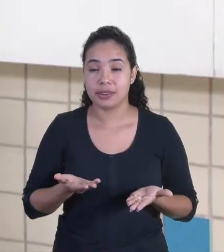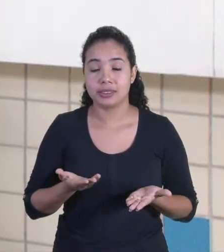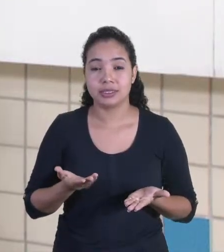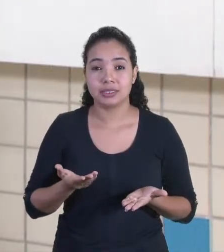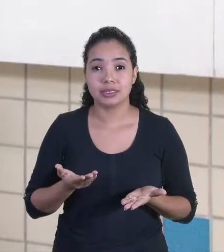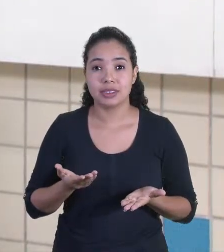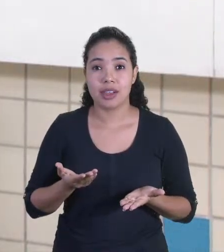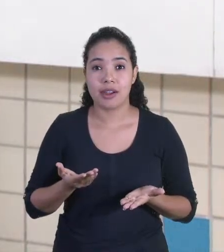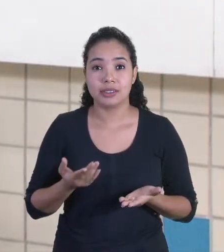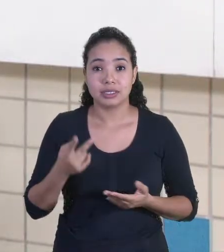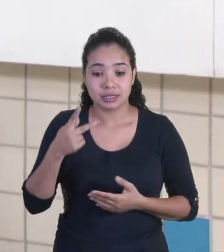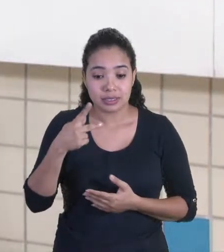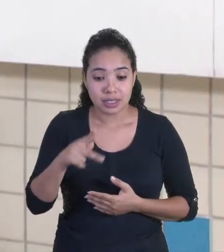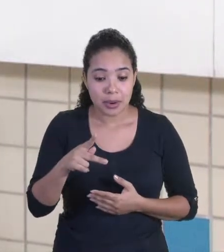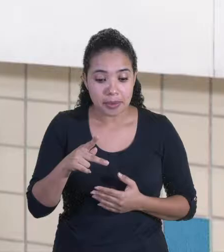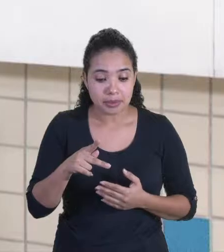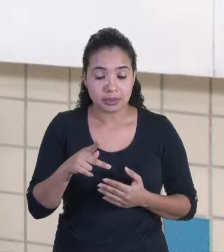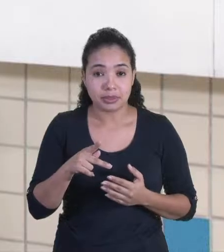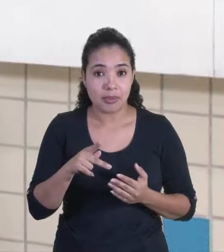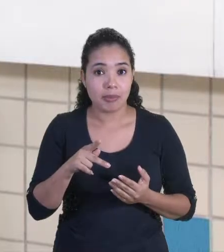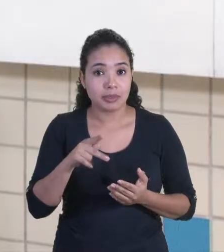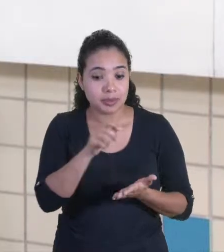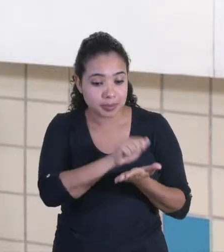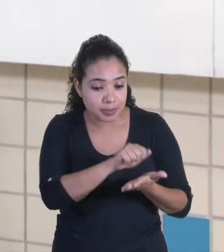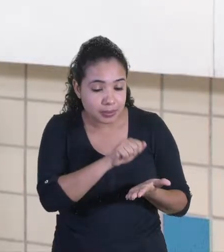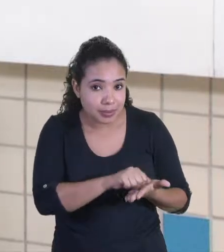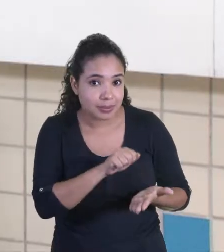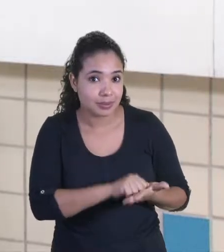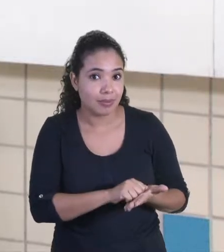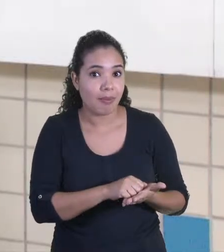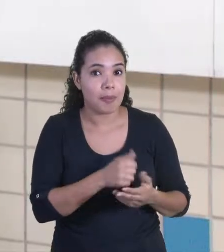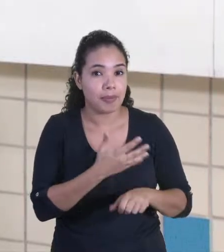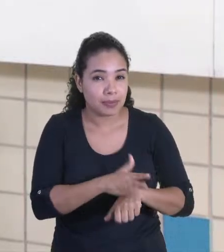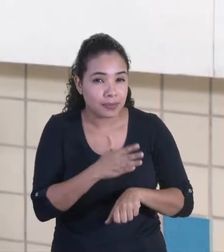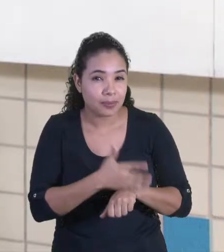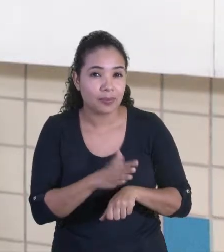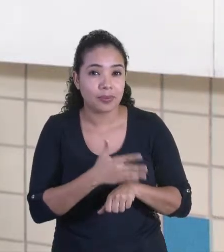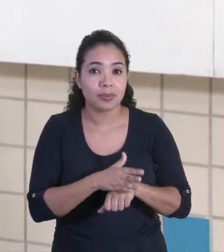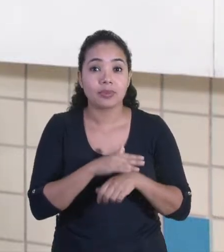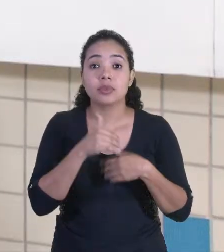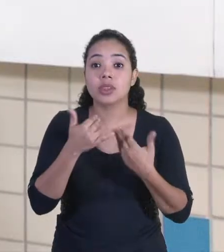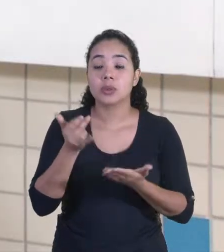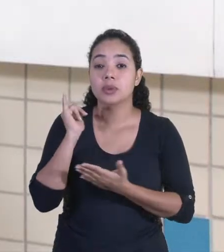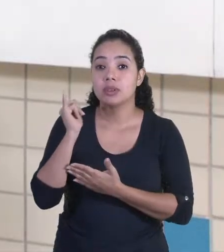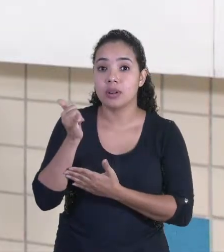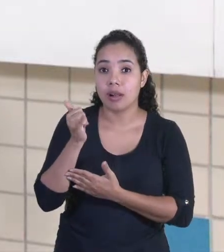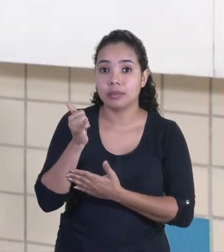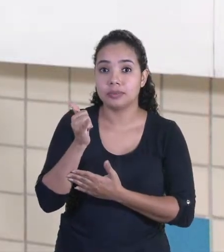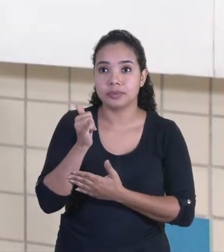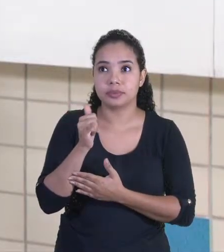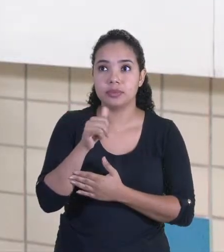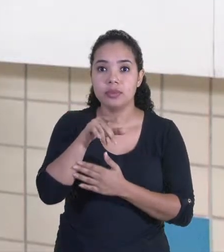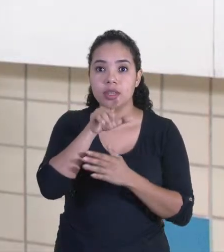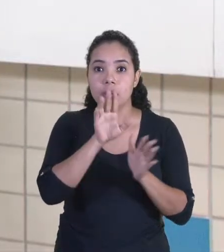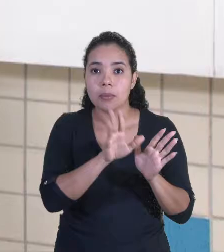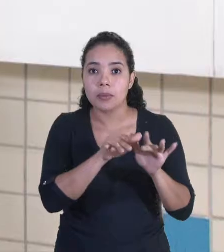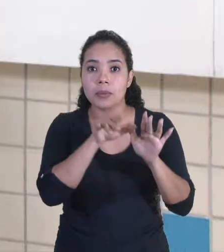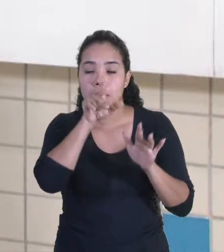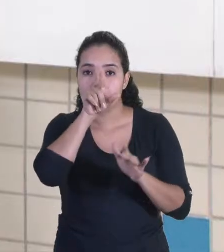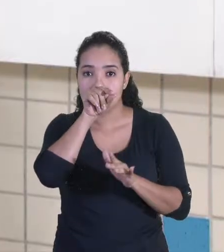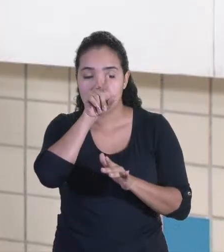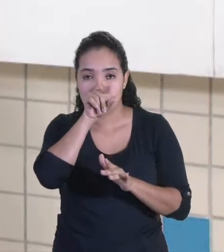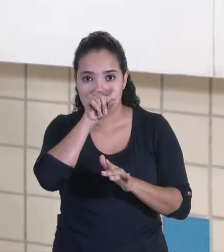Escreva aí no seu bloco, vamos treinar a nossa escrita. Estou falando de que conto? A ave que foi chocada em um